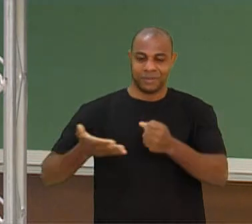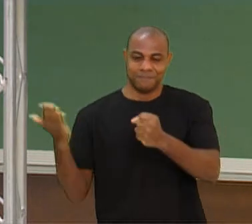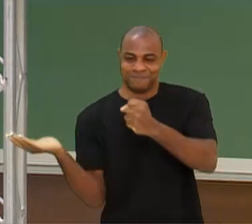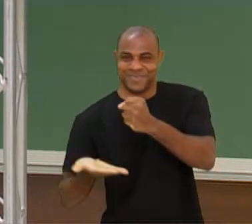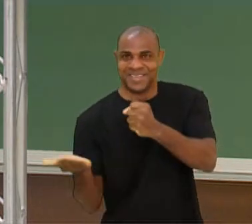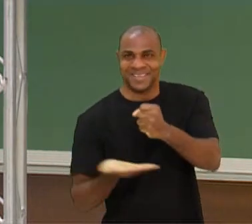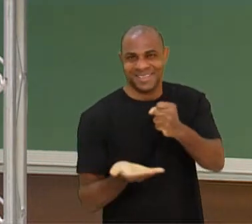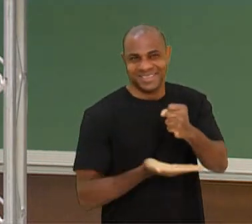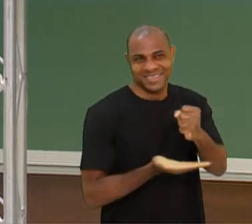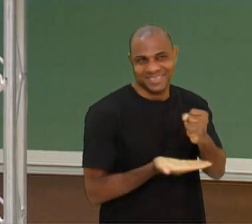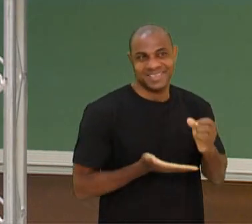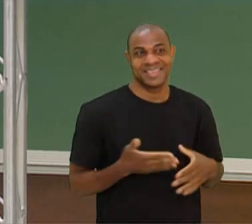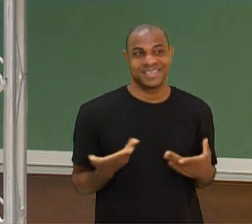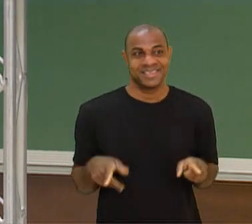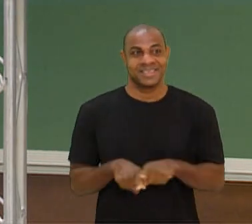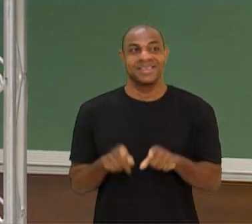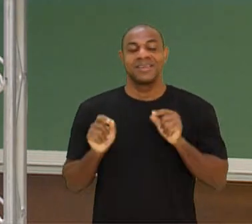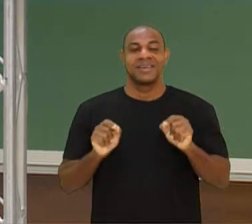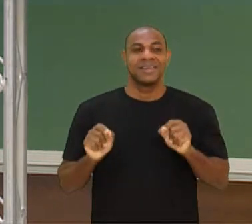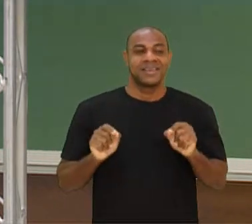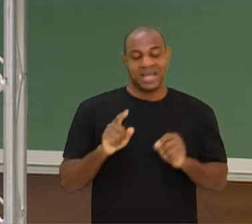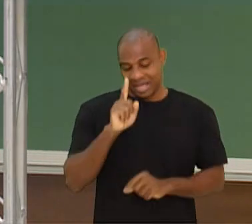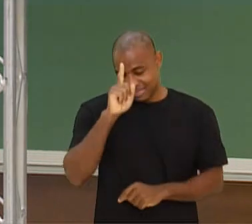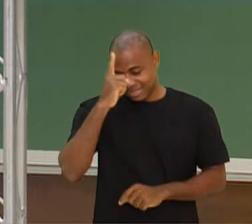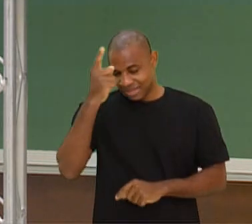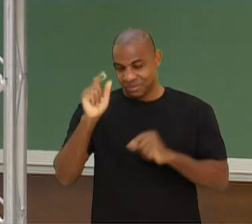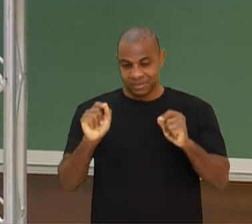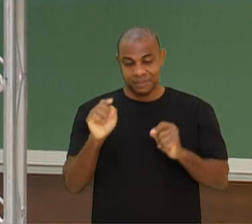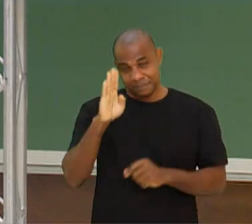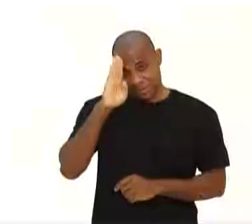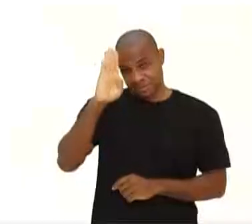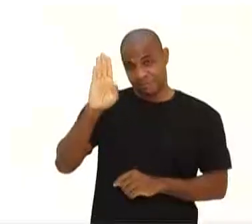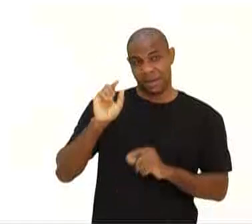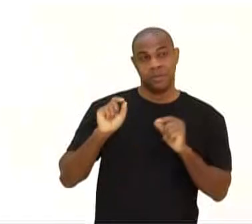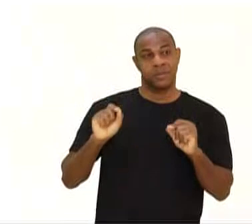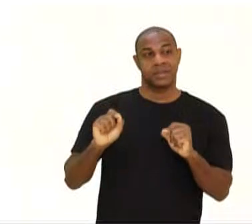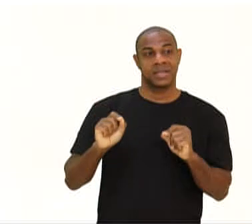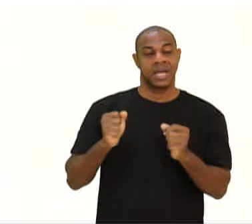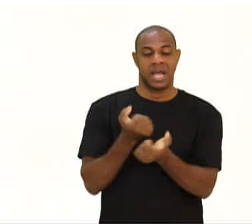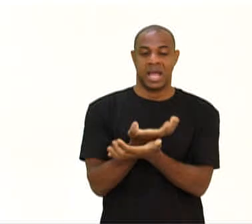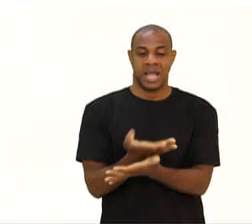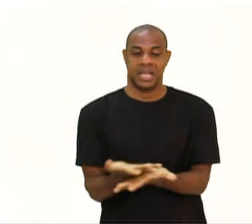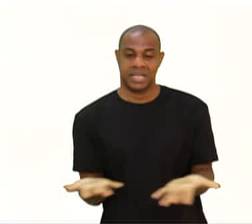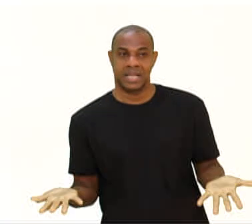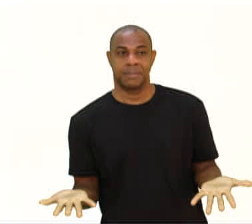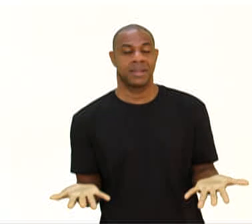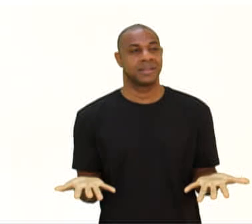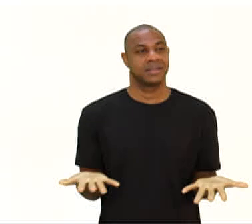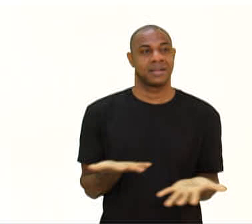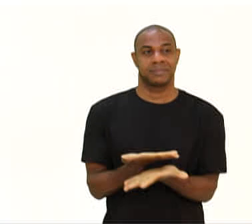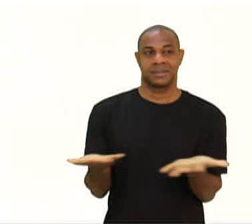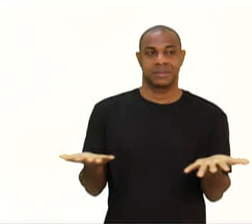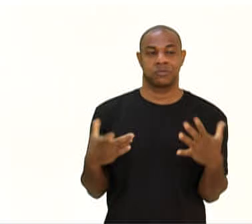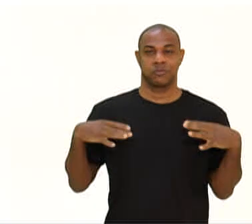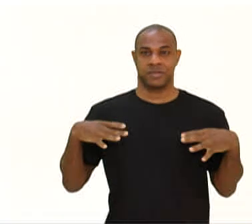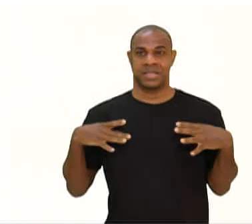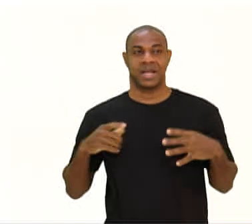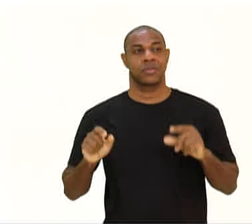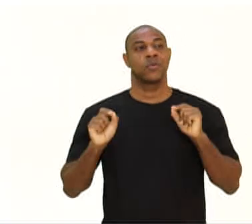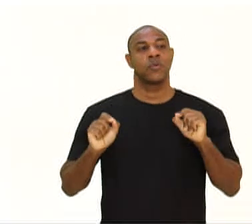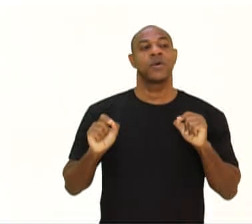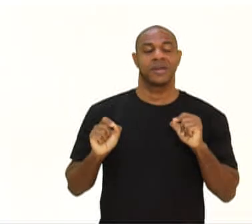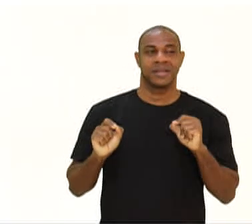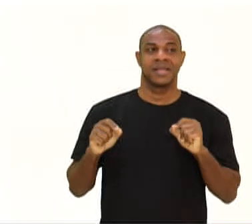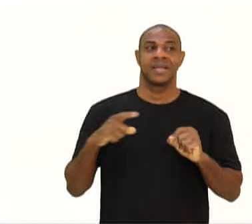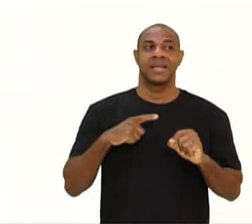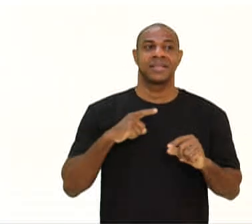no Festival da Colheita, e como a ideia central, né, da celebração de Ação de Graças, nós temos